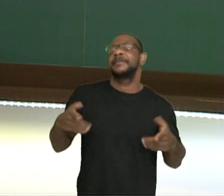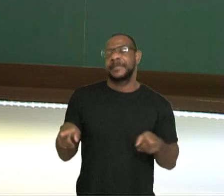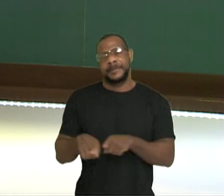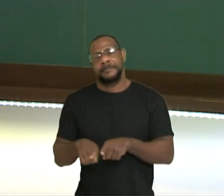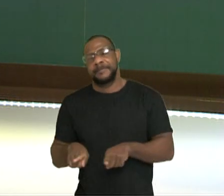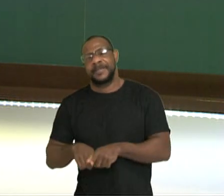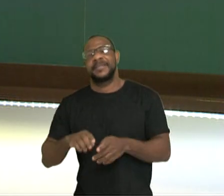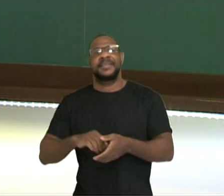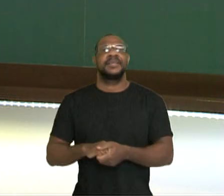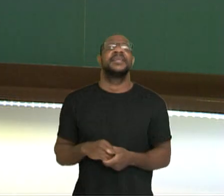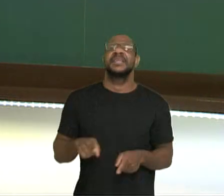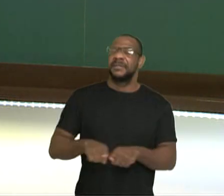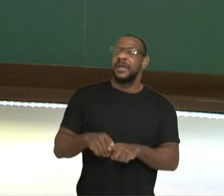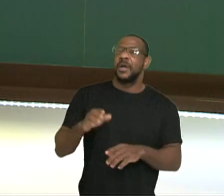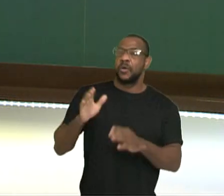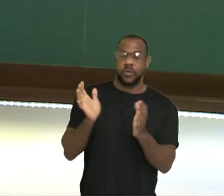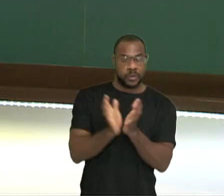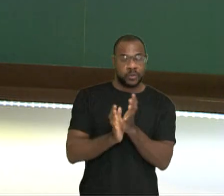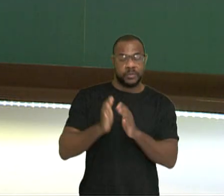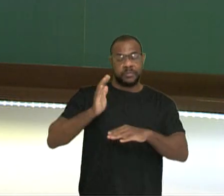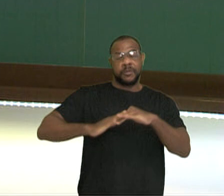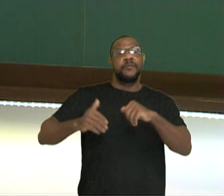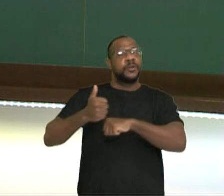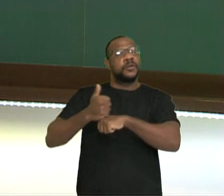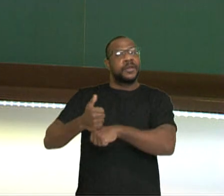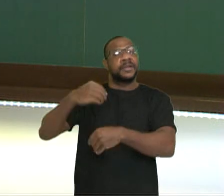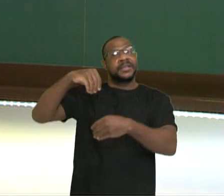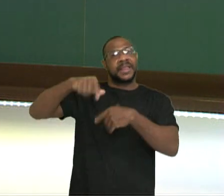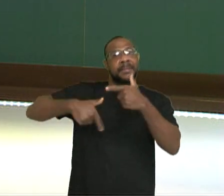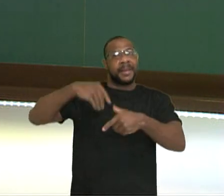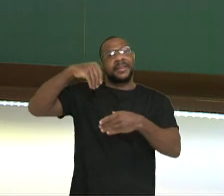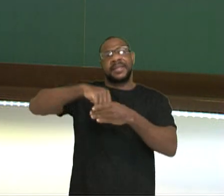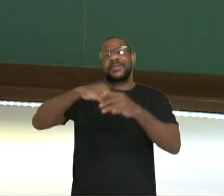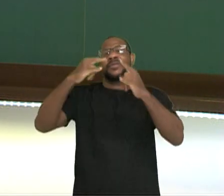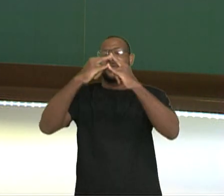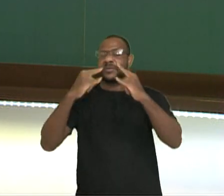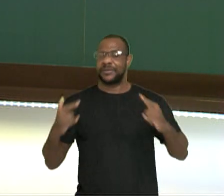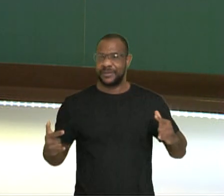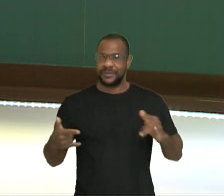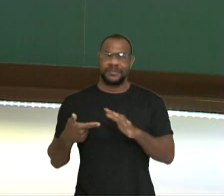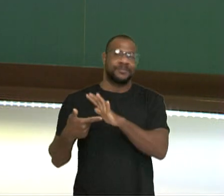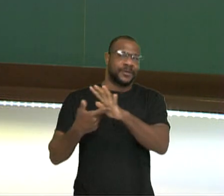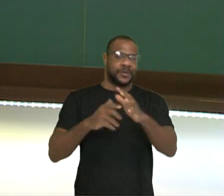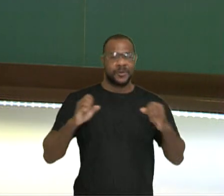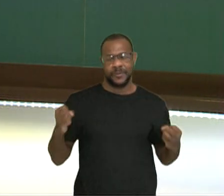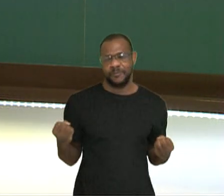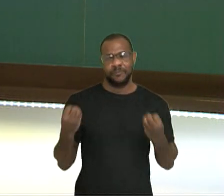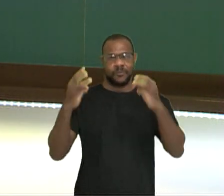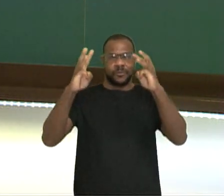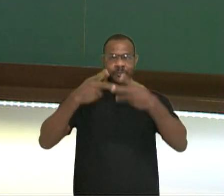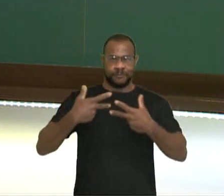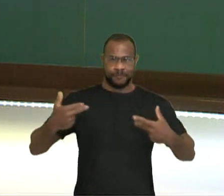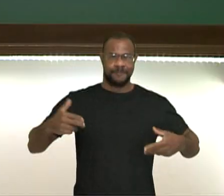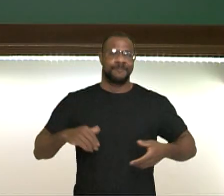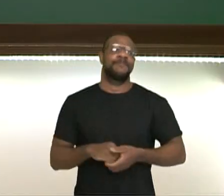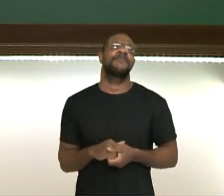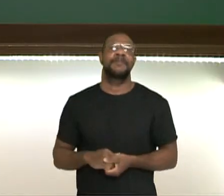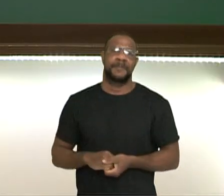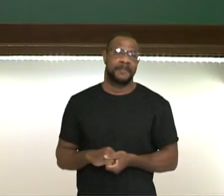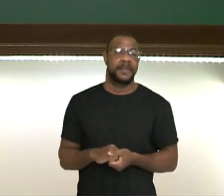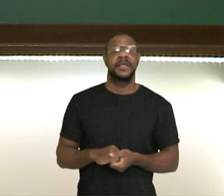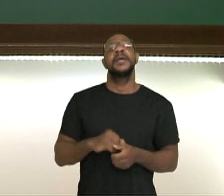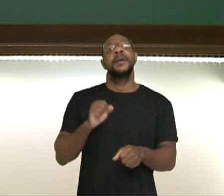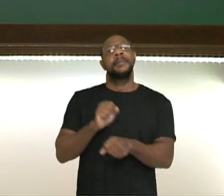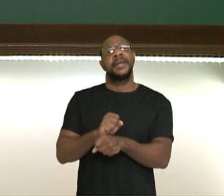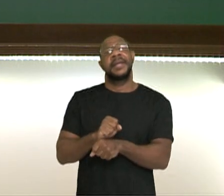todos esses profissionais que fazem o circo, né? Esse grande espetáculo pra gente. Então, espero